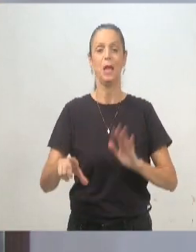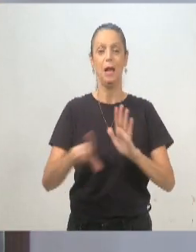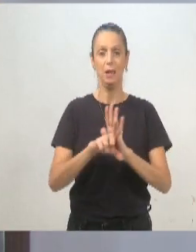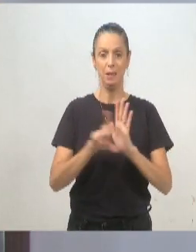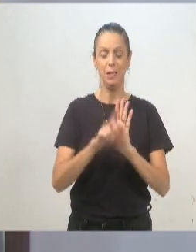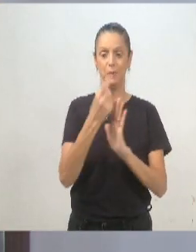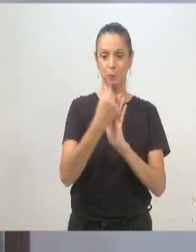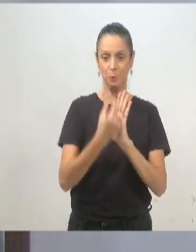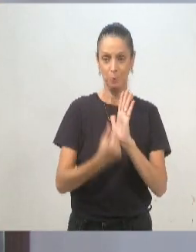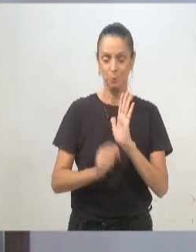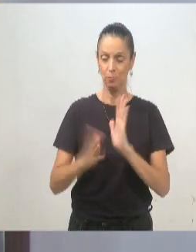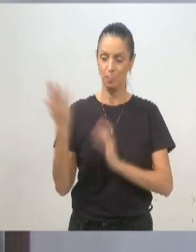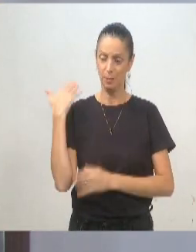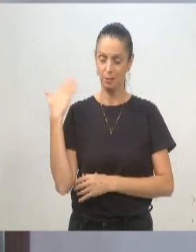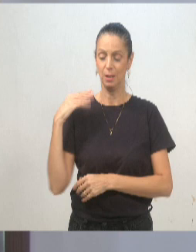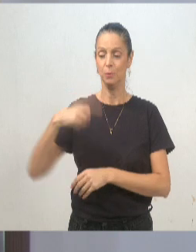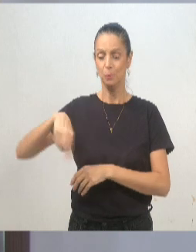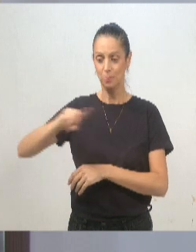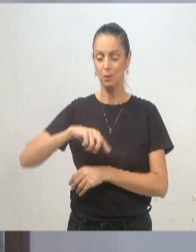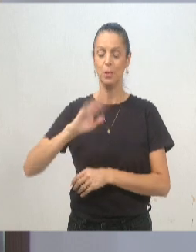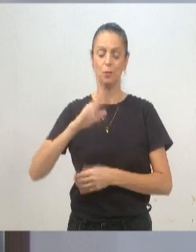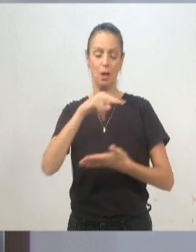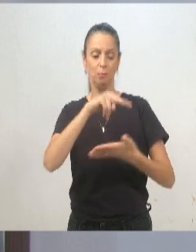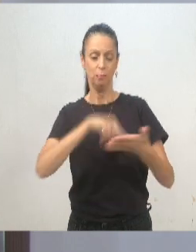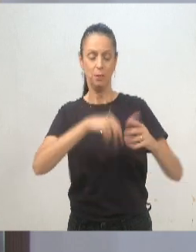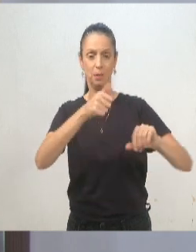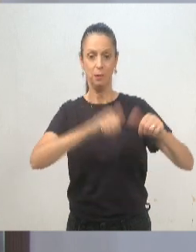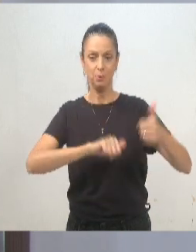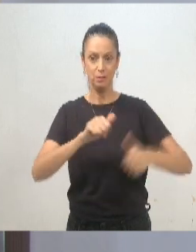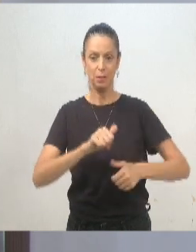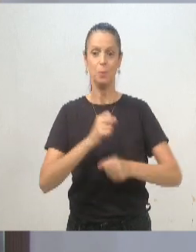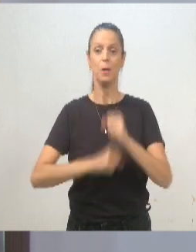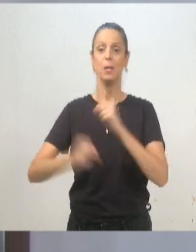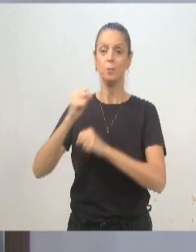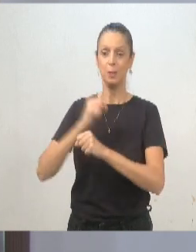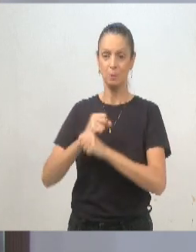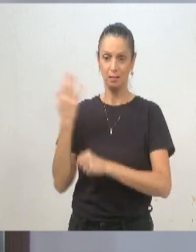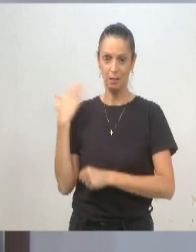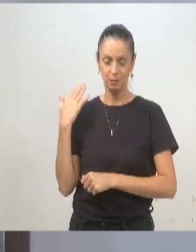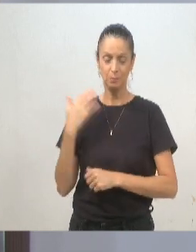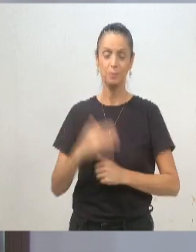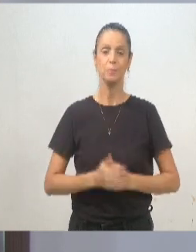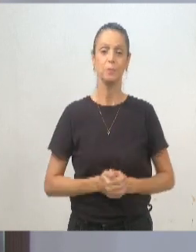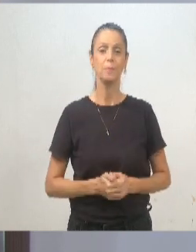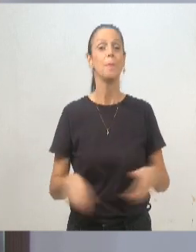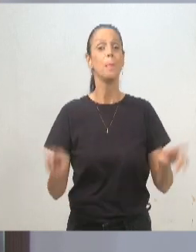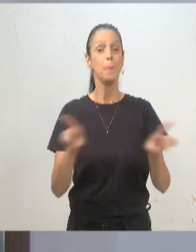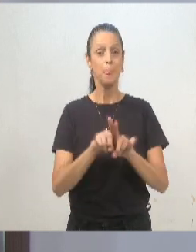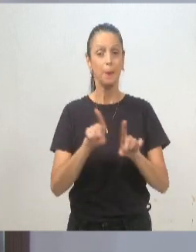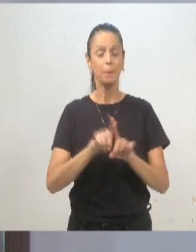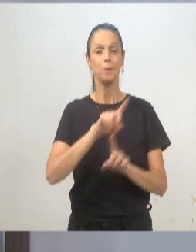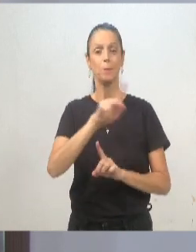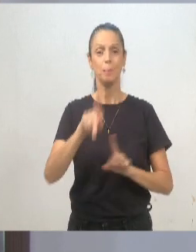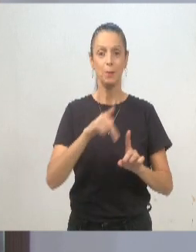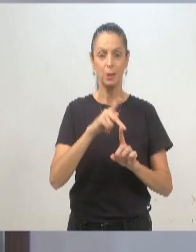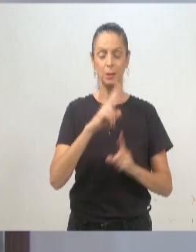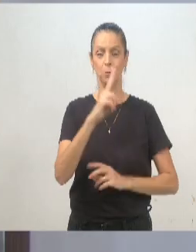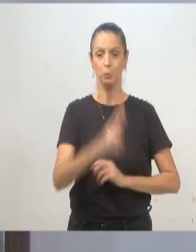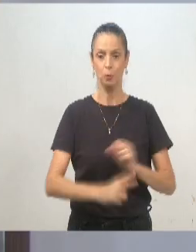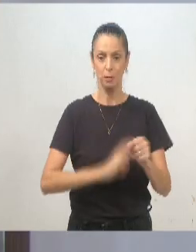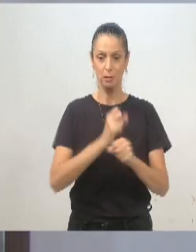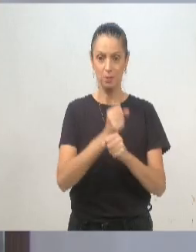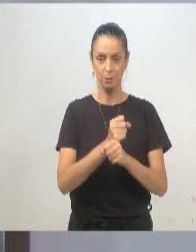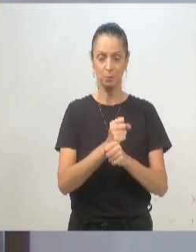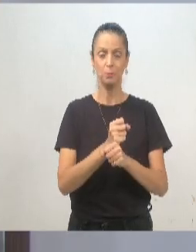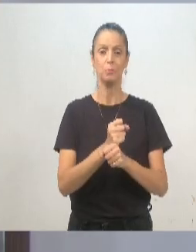fizeram aqui, a apreciação no final do exercício passado, quanto também o plano plurianual, né,